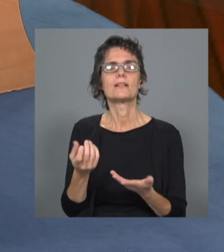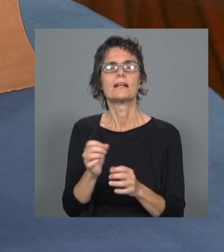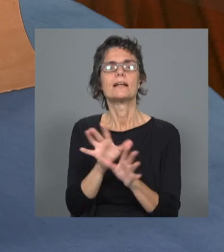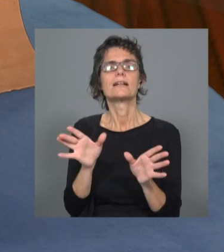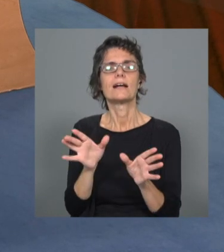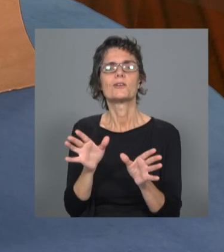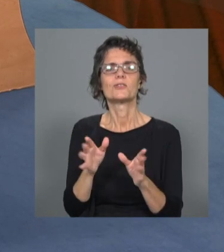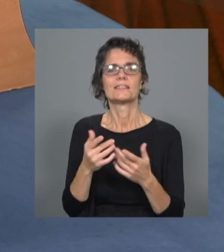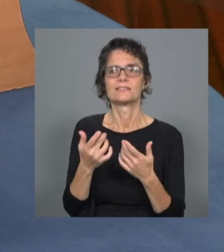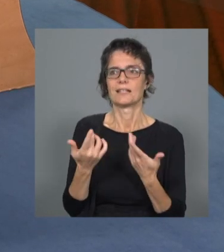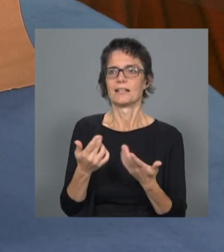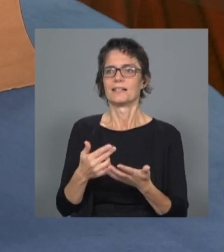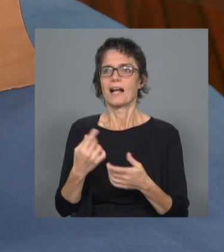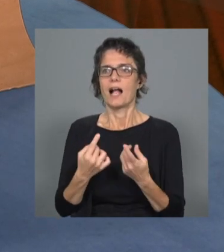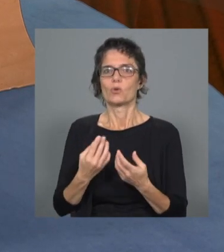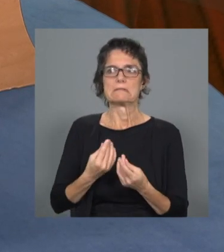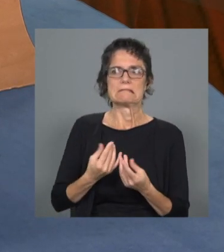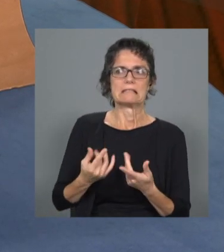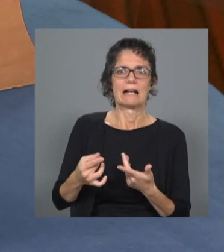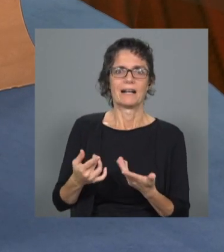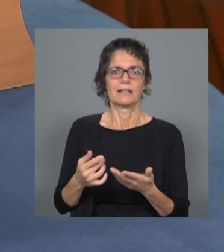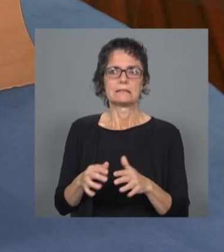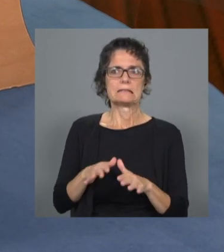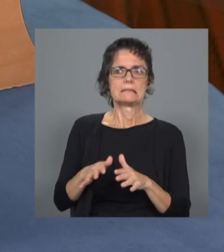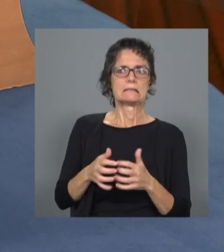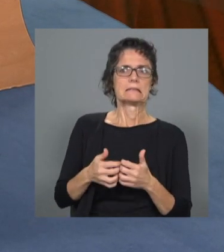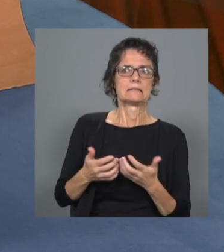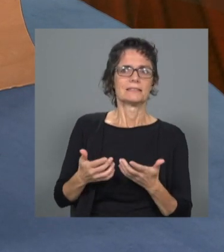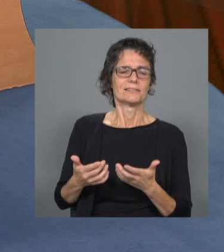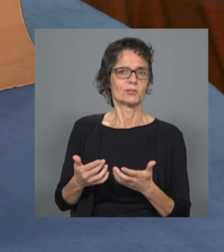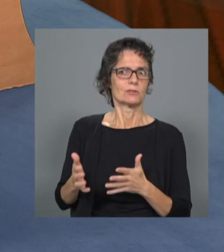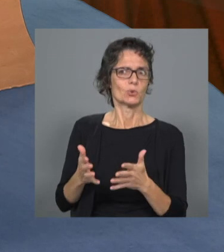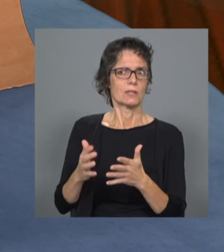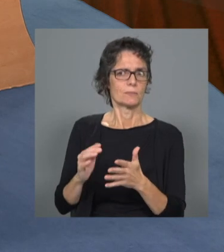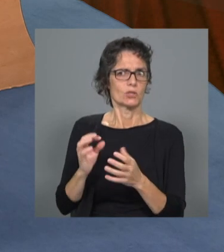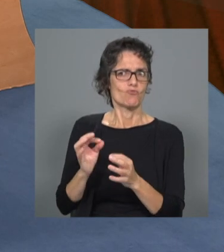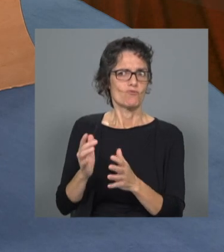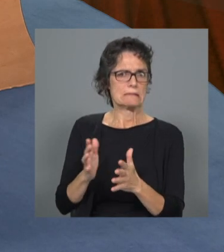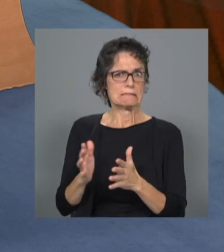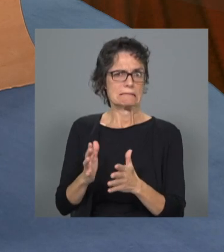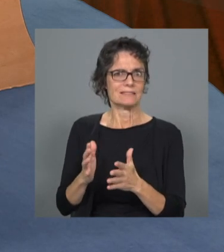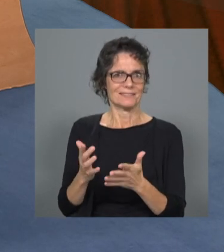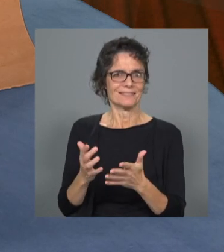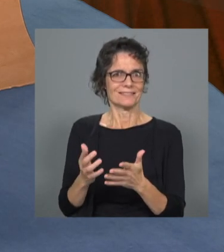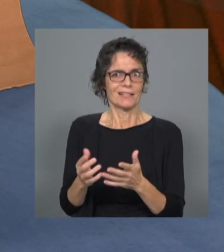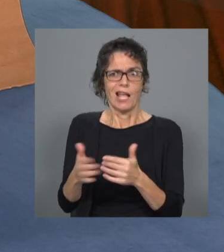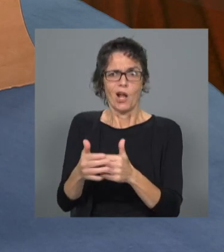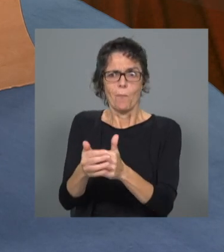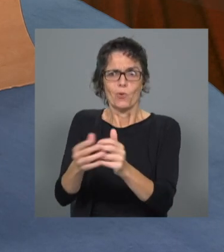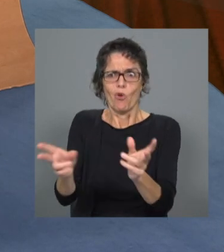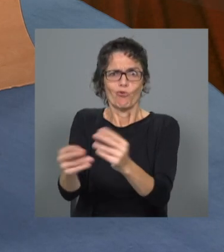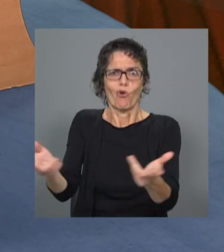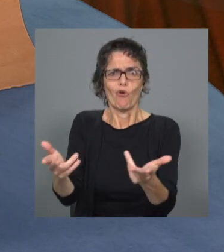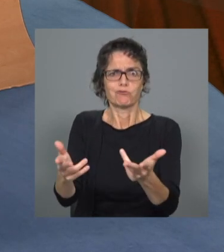certa expectativa, há algum receio, que me parece compreensível, porque não é um processo tão linear e tão definido como